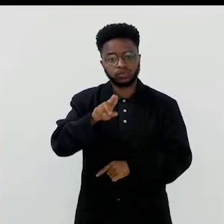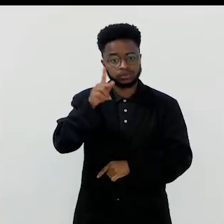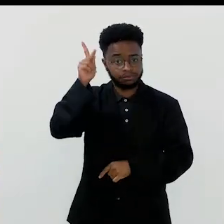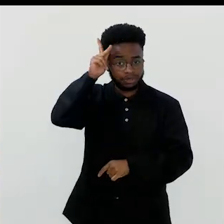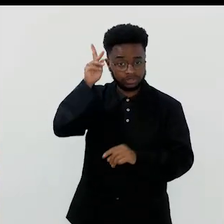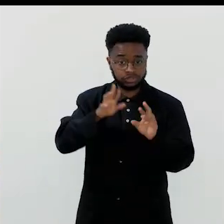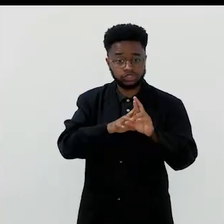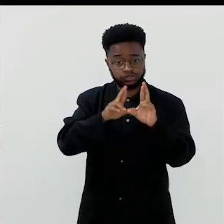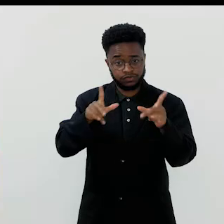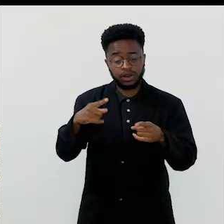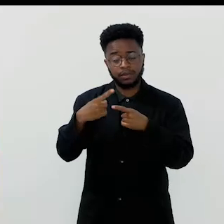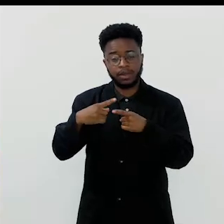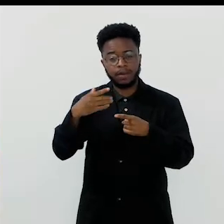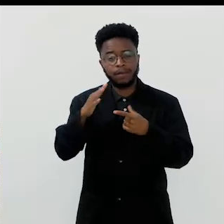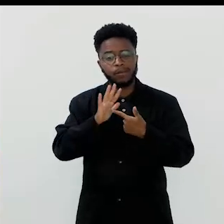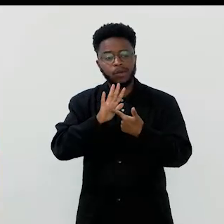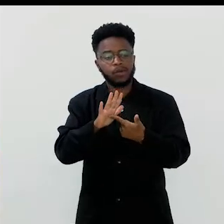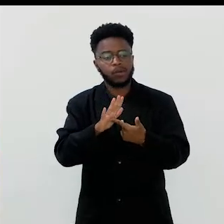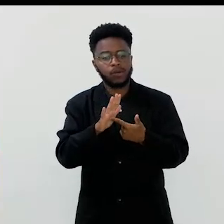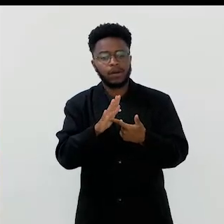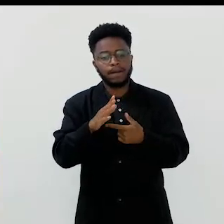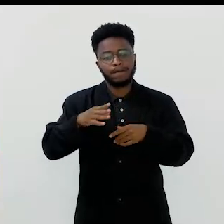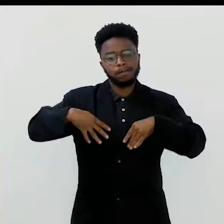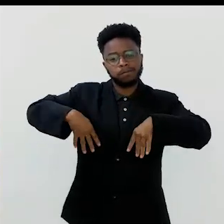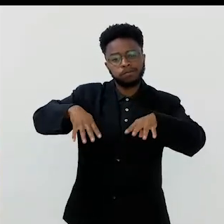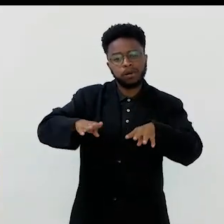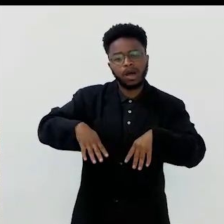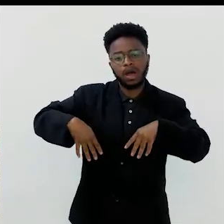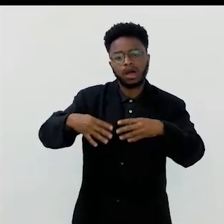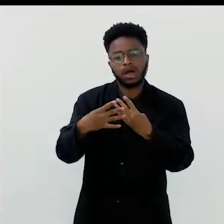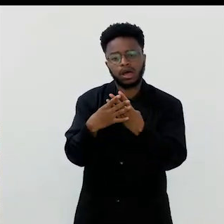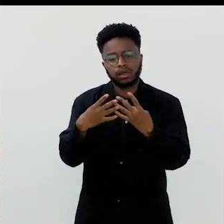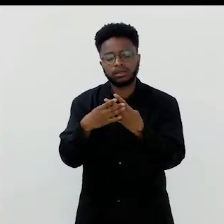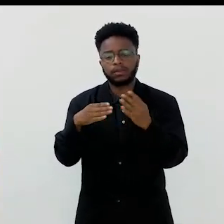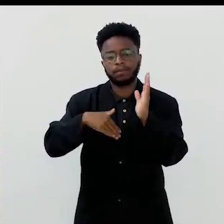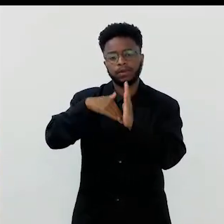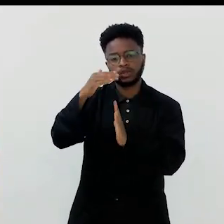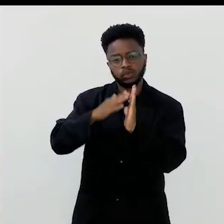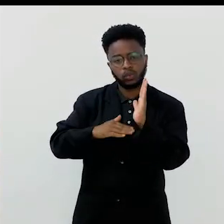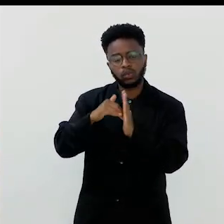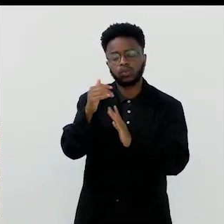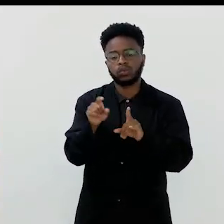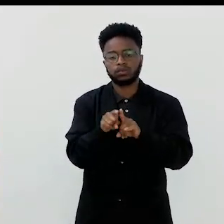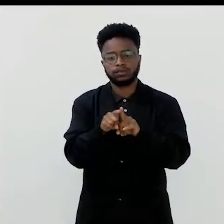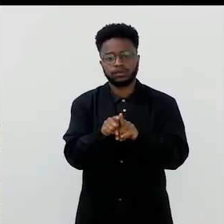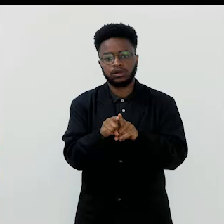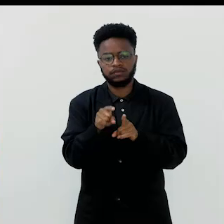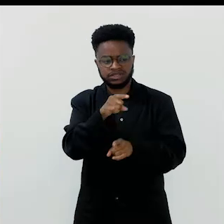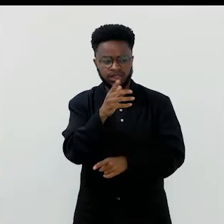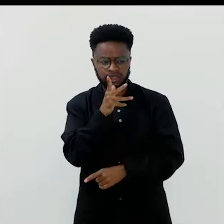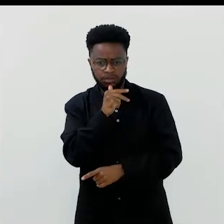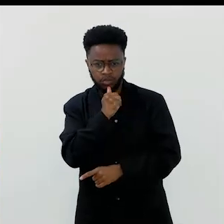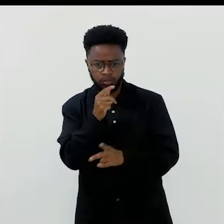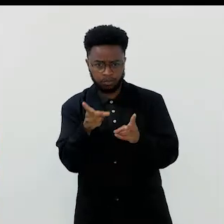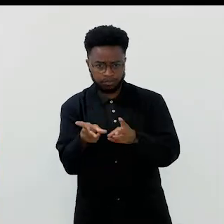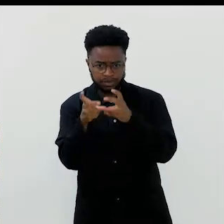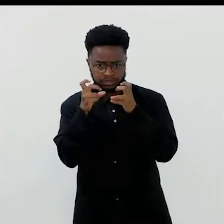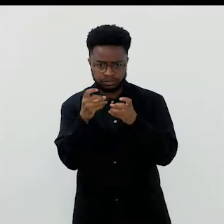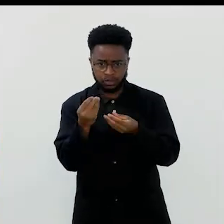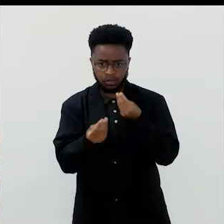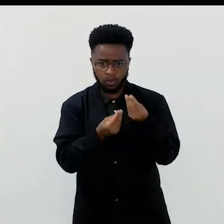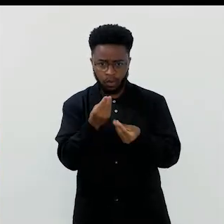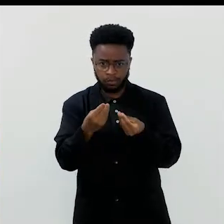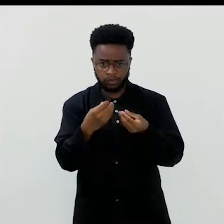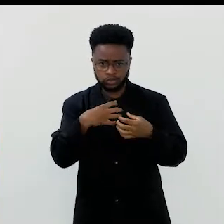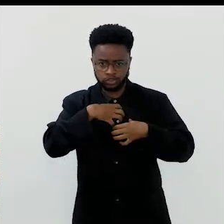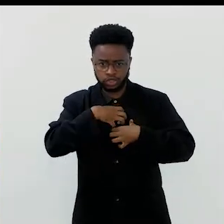materiais usados lá são mais de efeito, né? Usa muito pano, é isso? Muita pintura de arte. Muita pintura. Você demorou para pegar